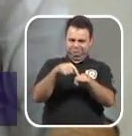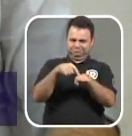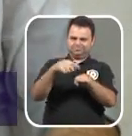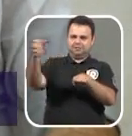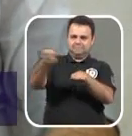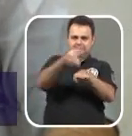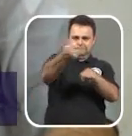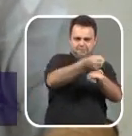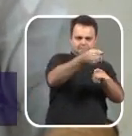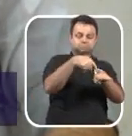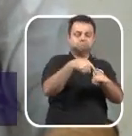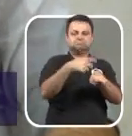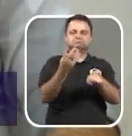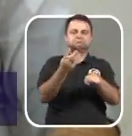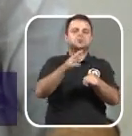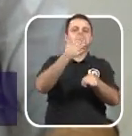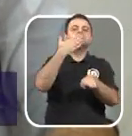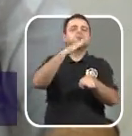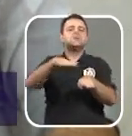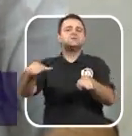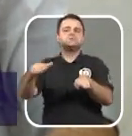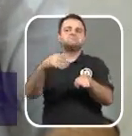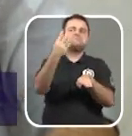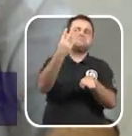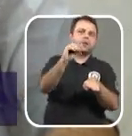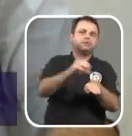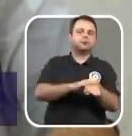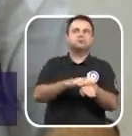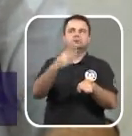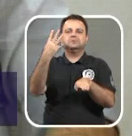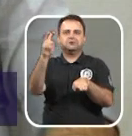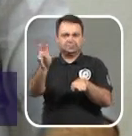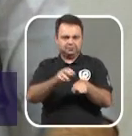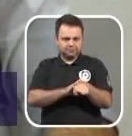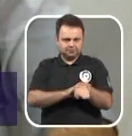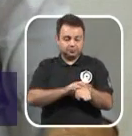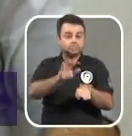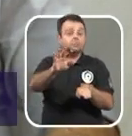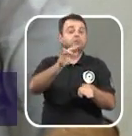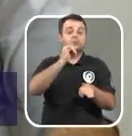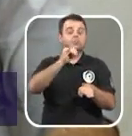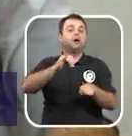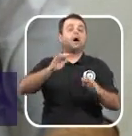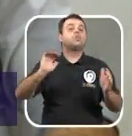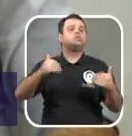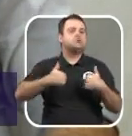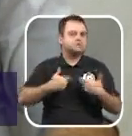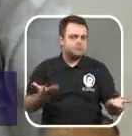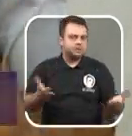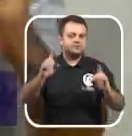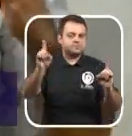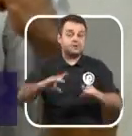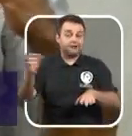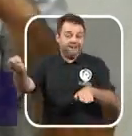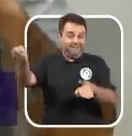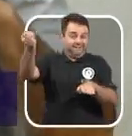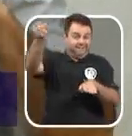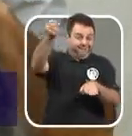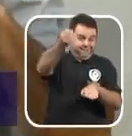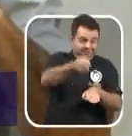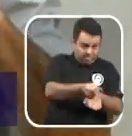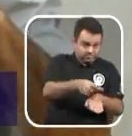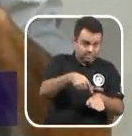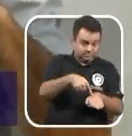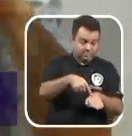35, 40 estudantes dentro do ônibus. Essas crianças atípicas estão dentro do ônibus também. Tem motorista que